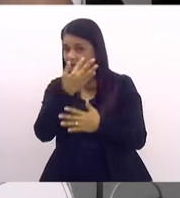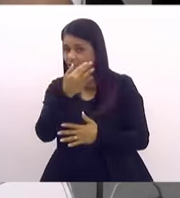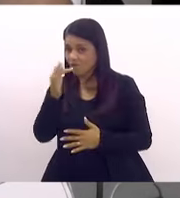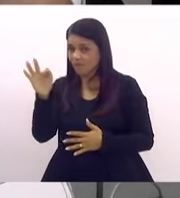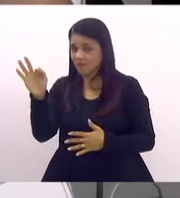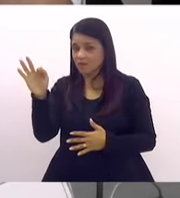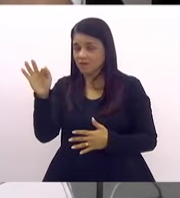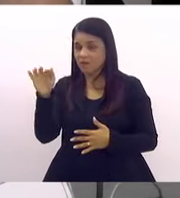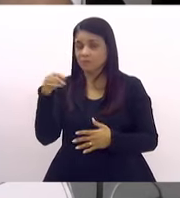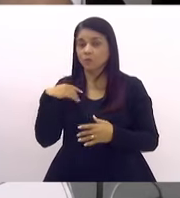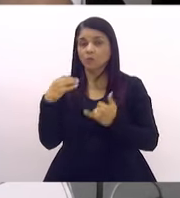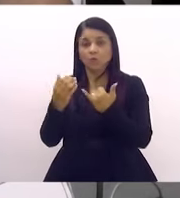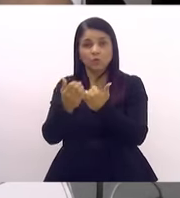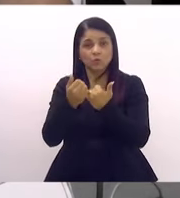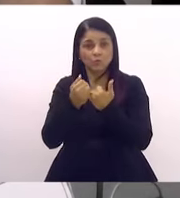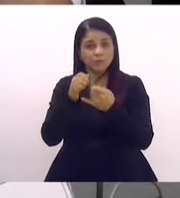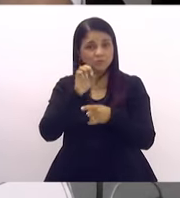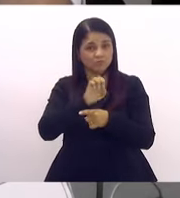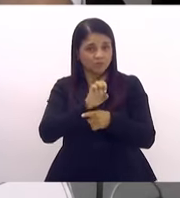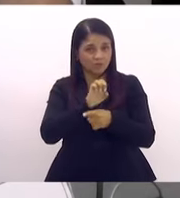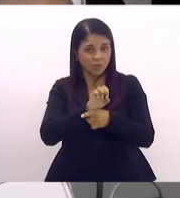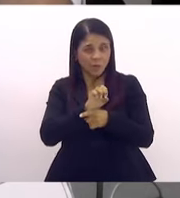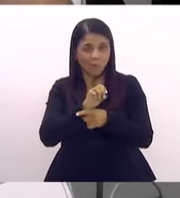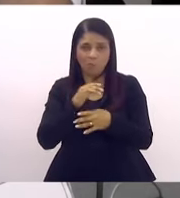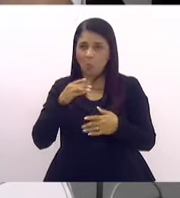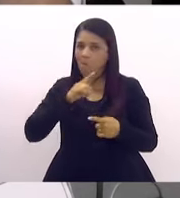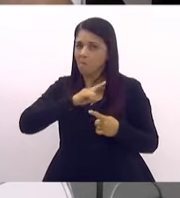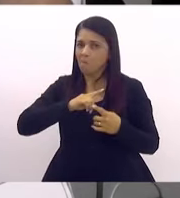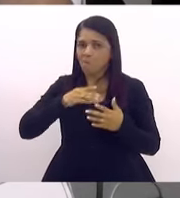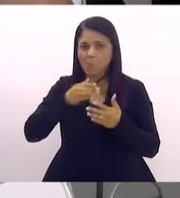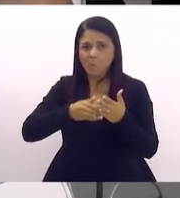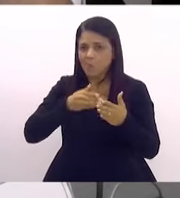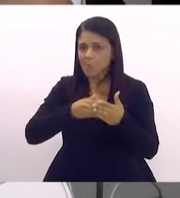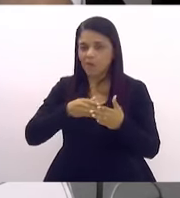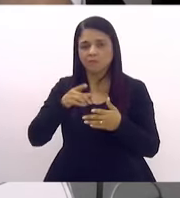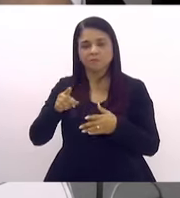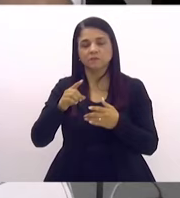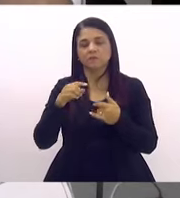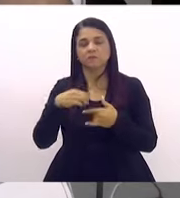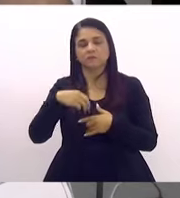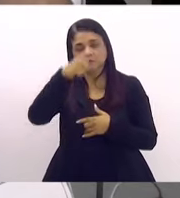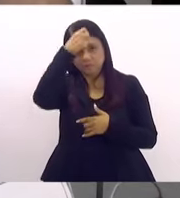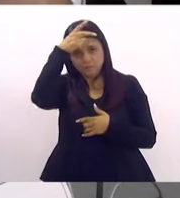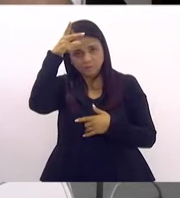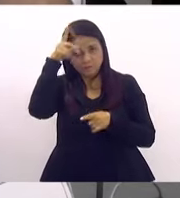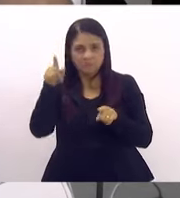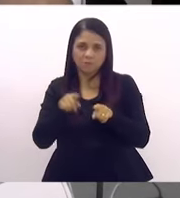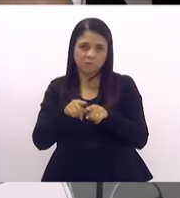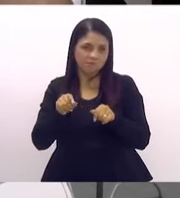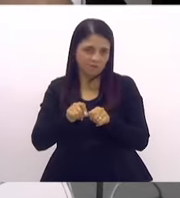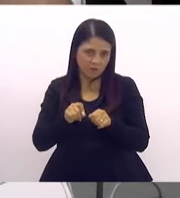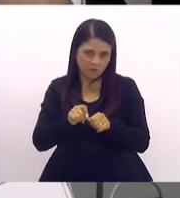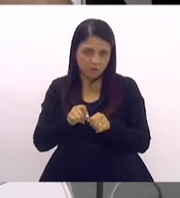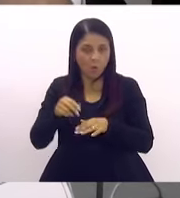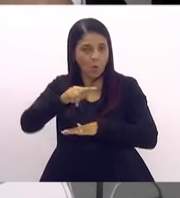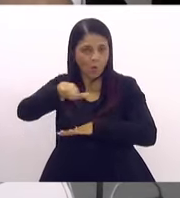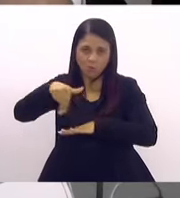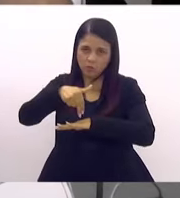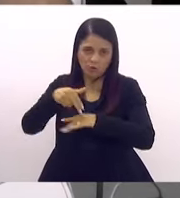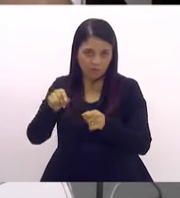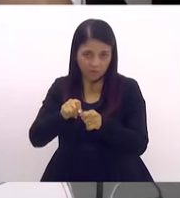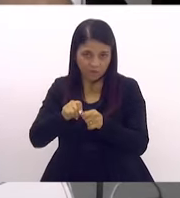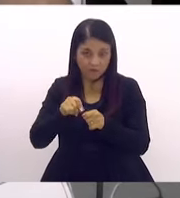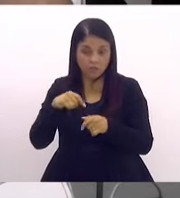estadual não impede que o municipal assim também o faça, assim como também não impede que a União faça. Nós temos a prerrogativa